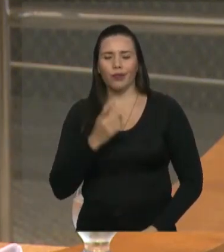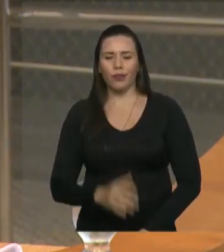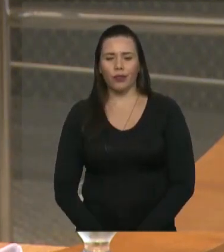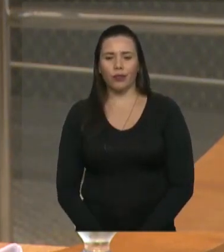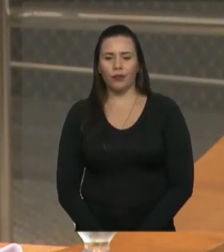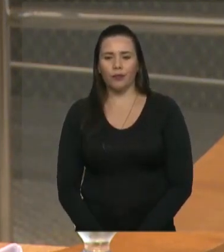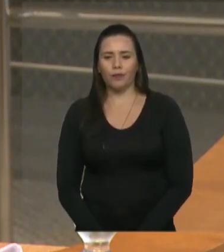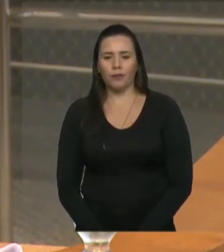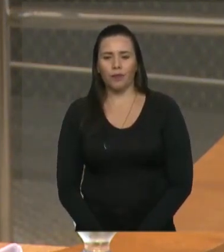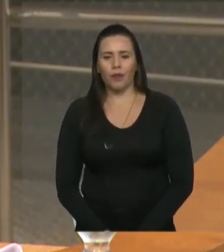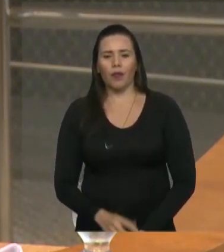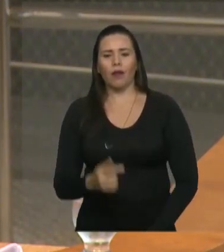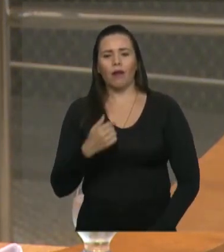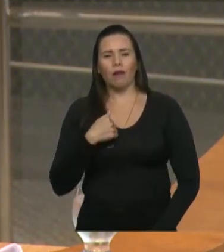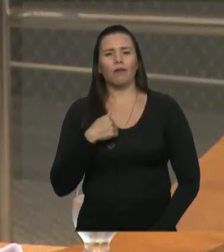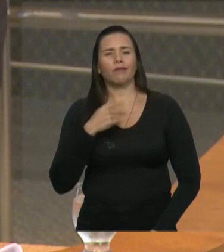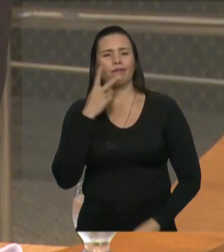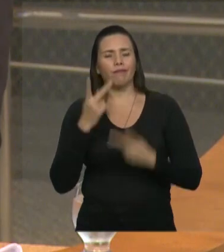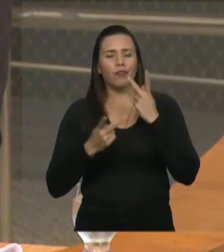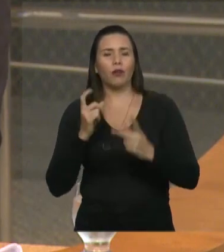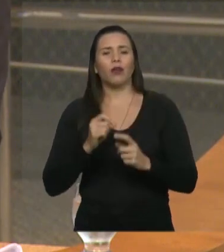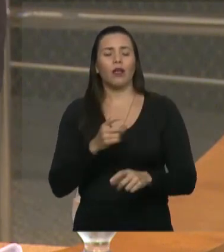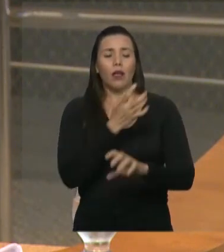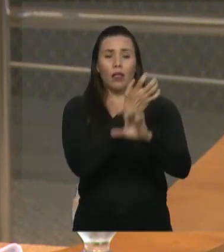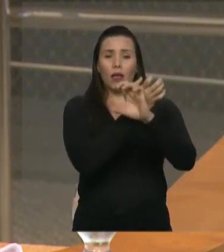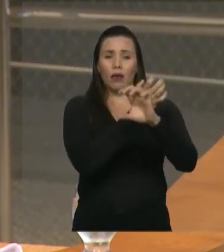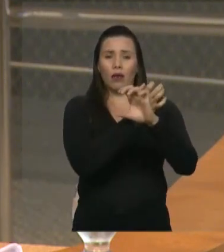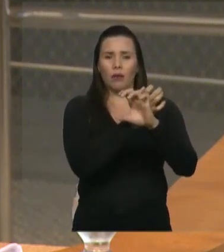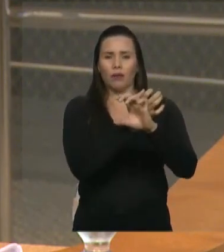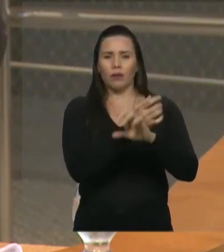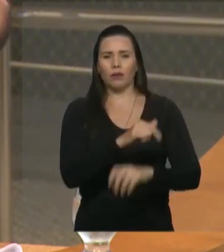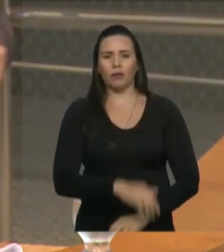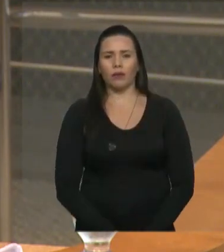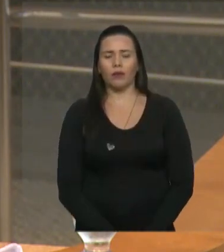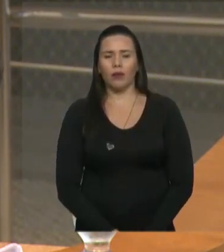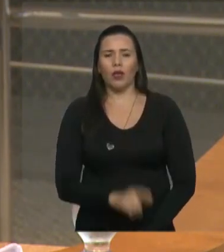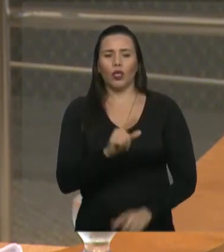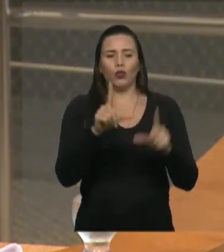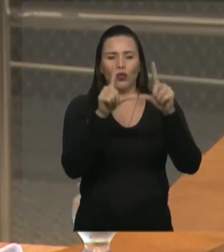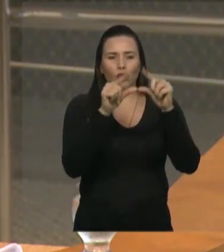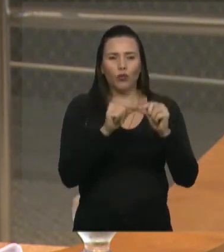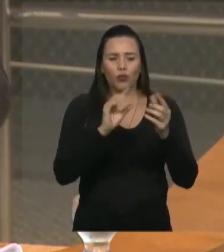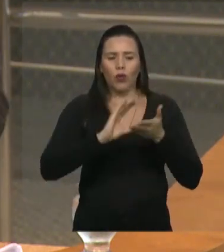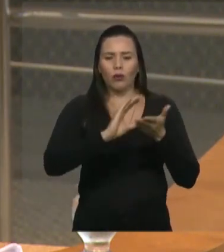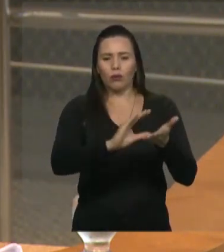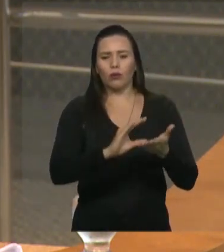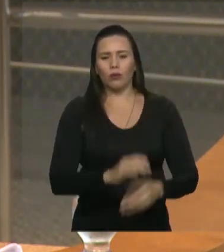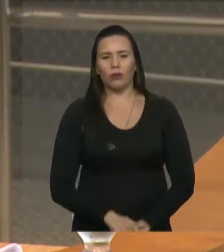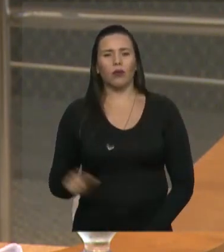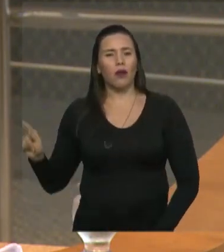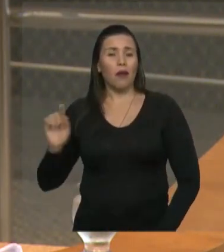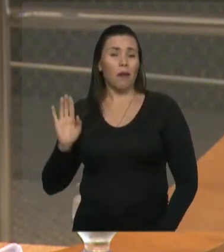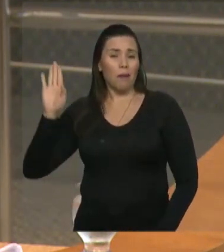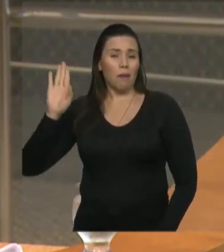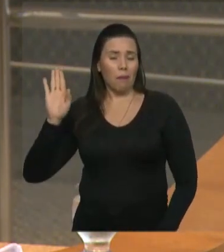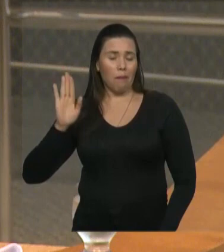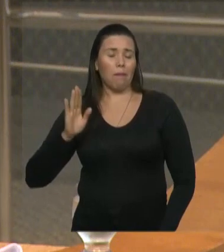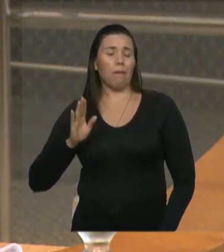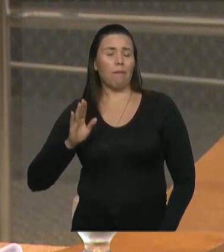questão sanitária, quando diminui o investimento da CAEMA e a questão do esgoto, quando disse que ia colocar água para todo mundo e não